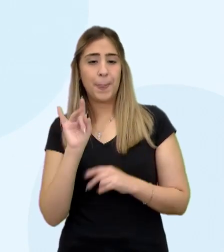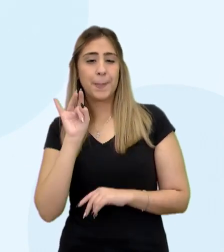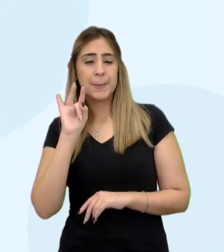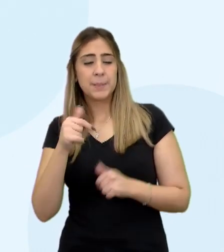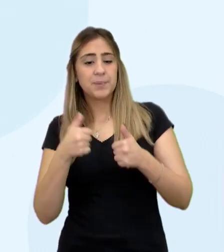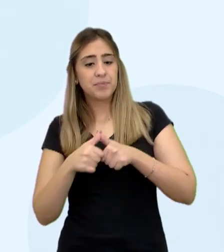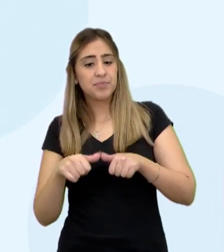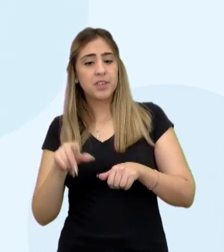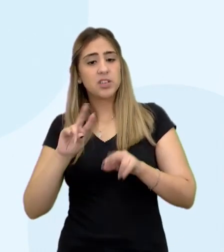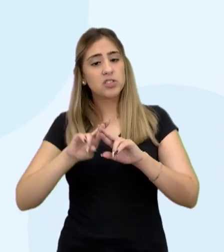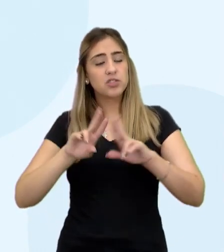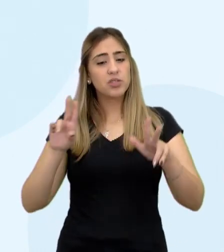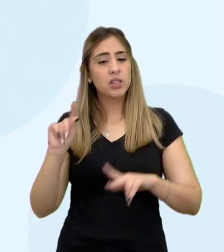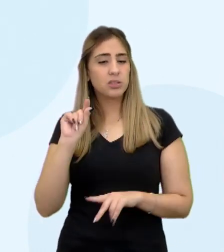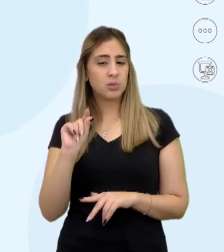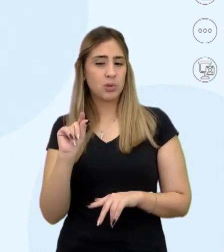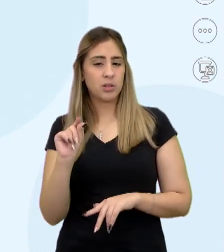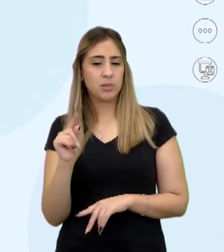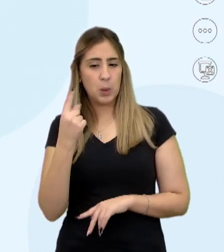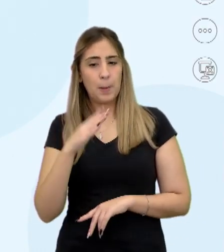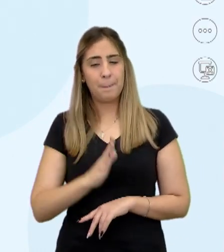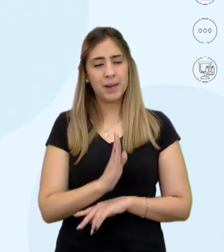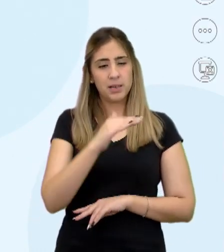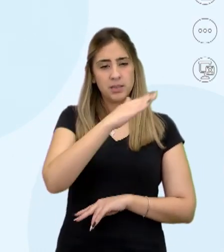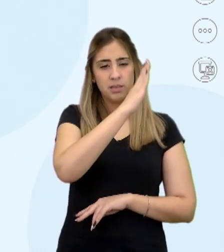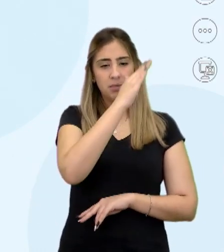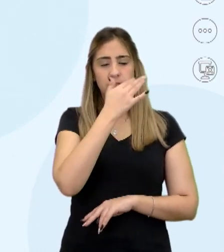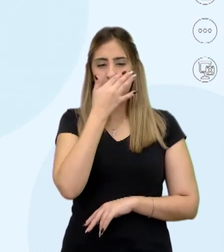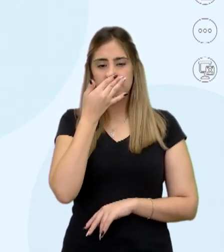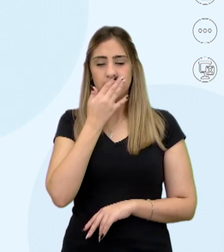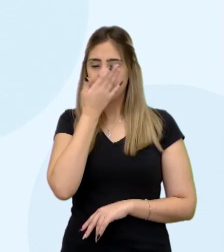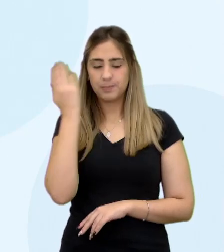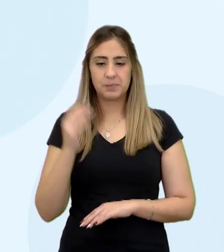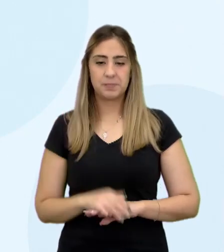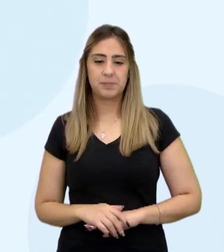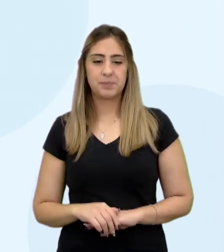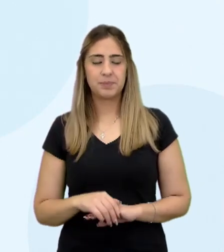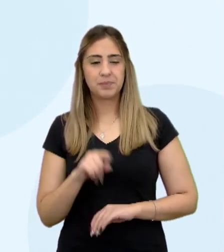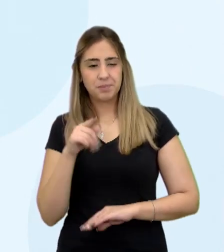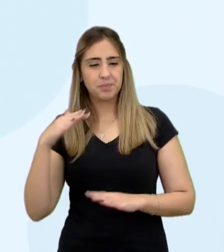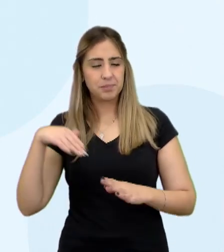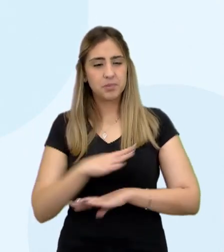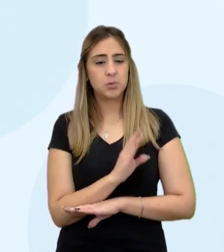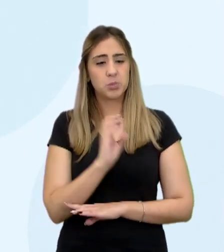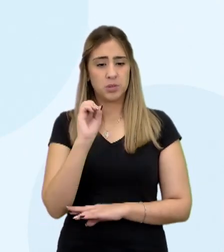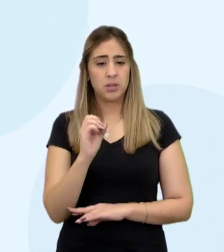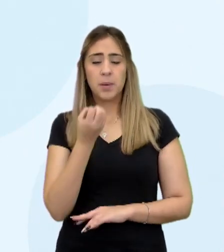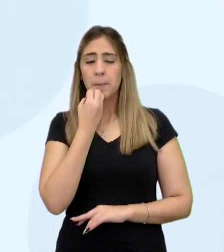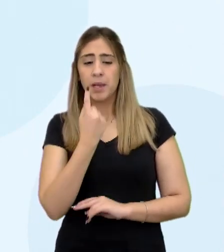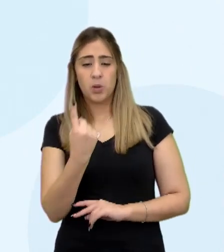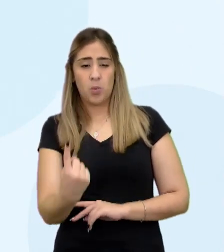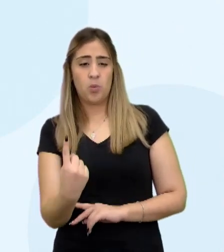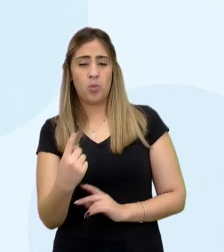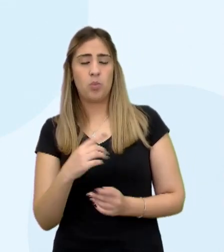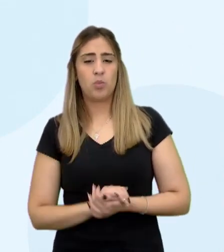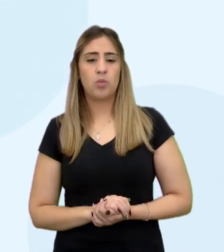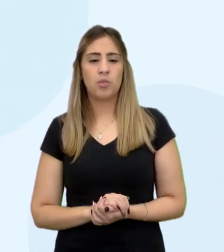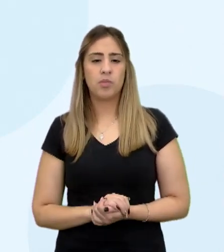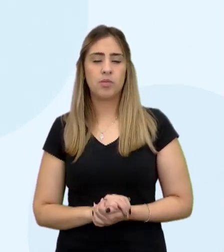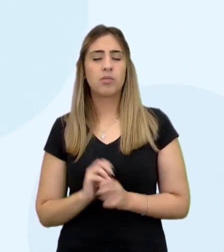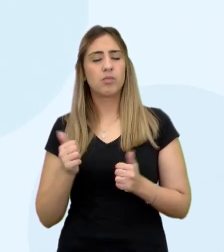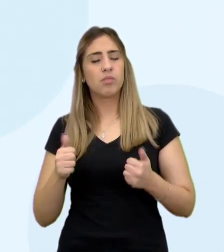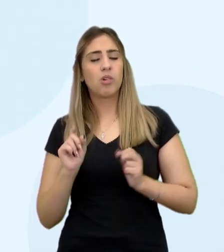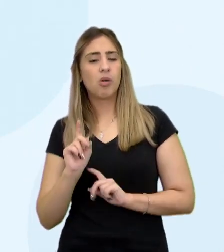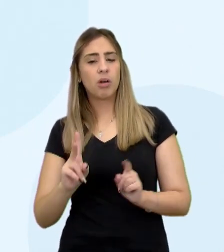estar deslocada uma unidade para cima. É isso mesmo, ó. Ela passava bem no 0, ela vai passar bem no 1. Ah,